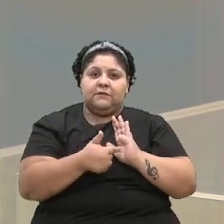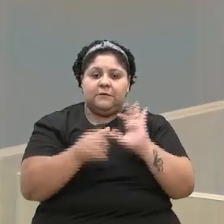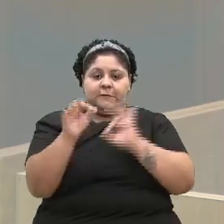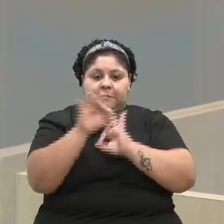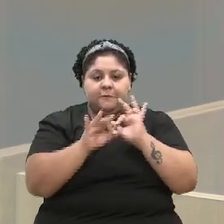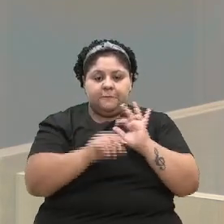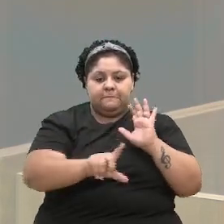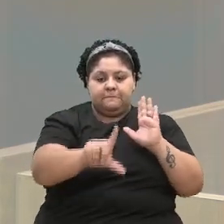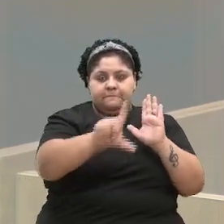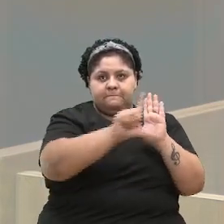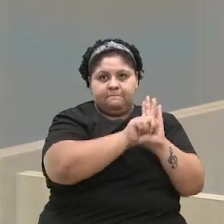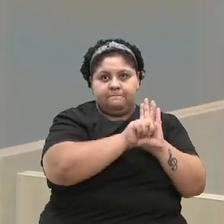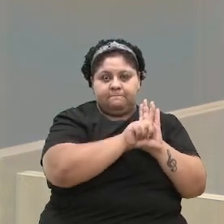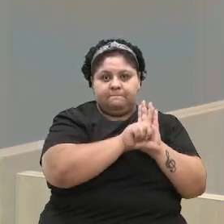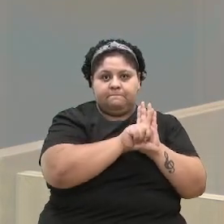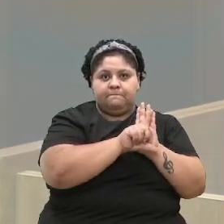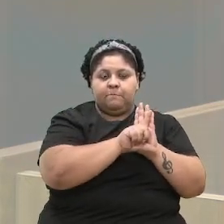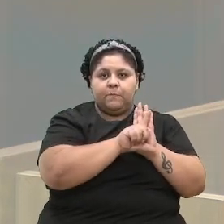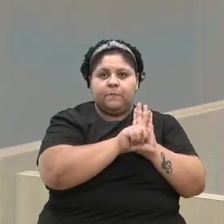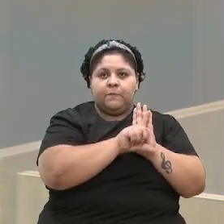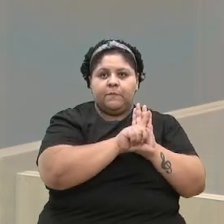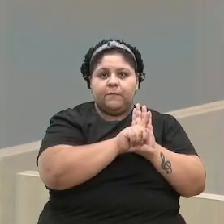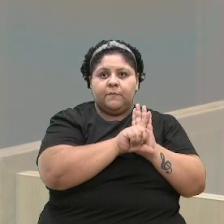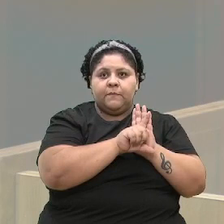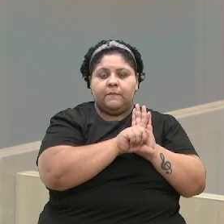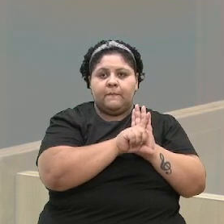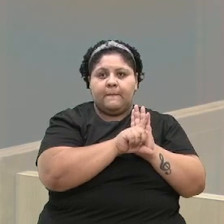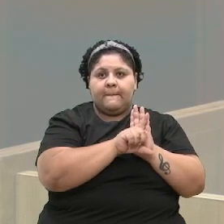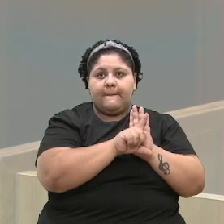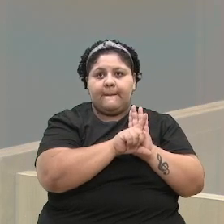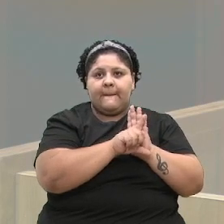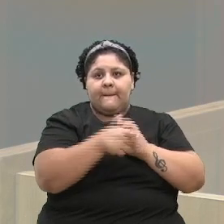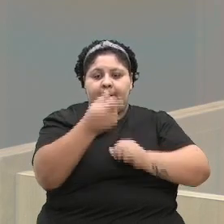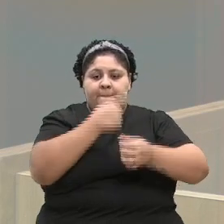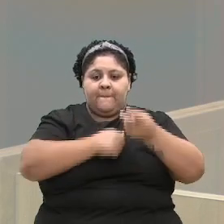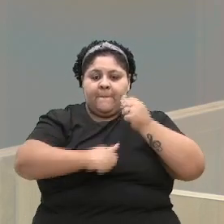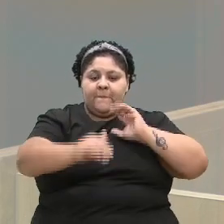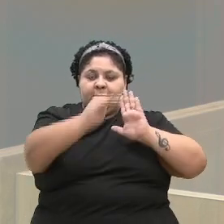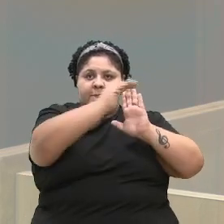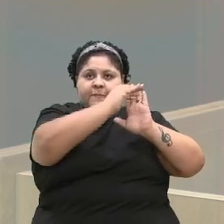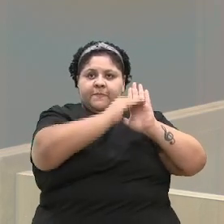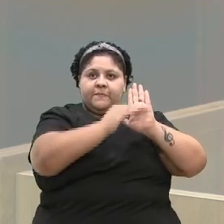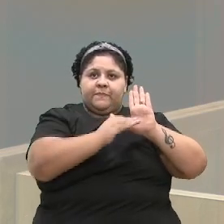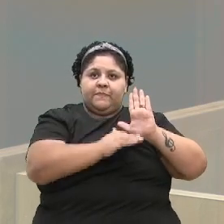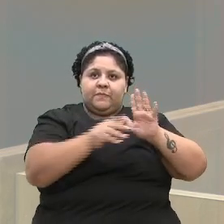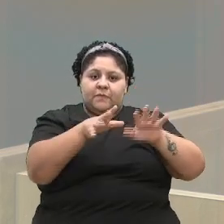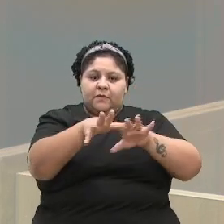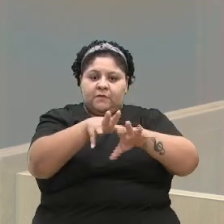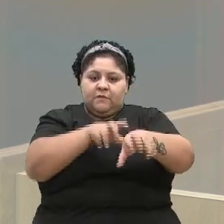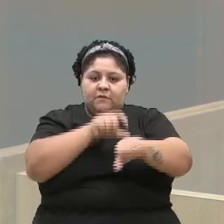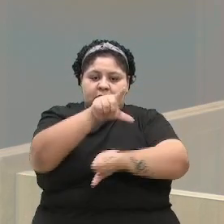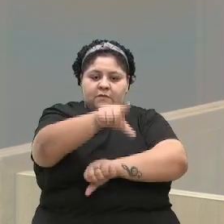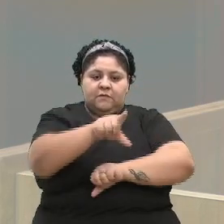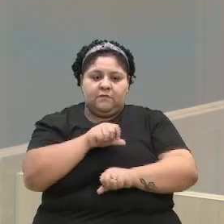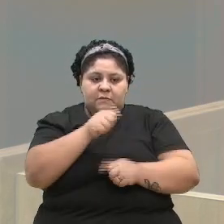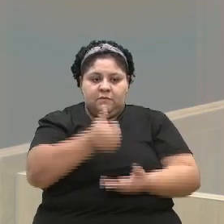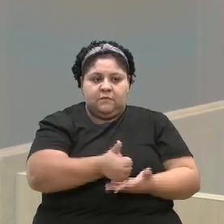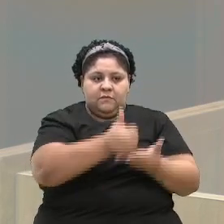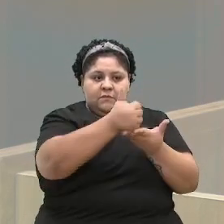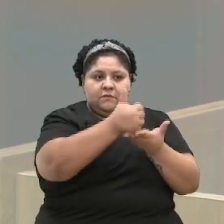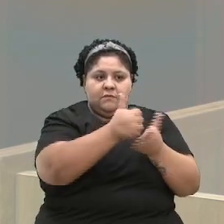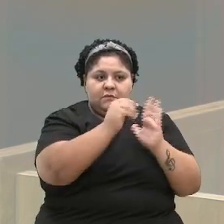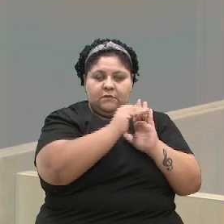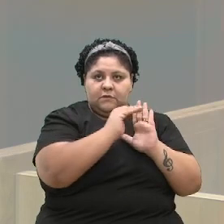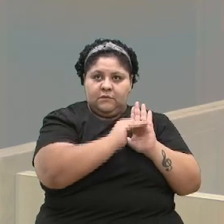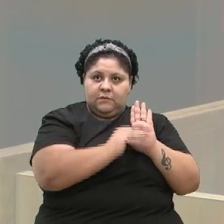lei disporá sobre a administração do programa, a formação de seleção dos beneficiários do